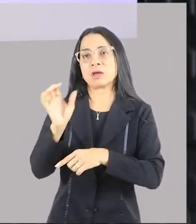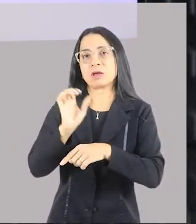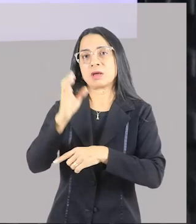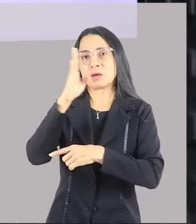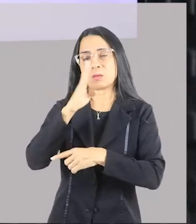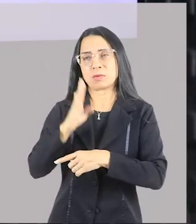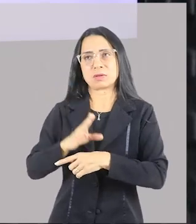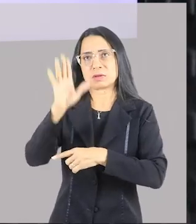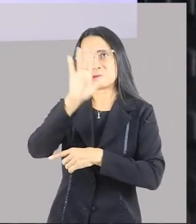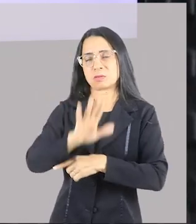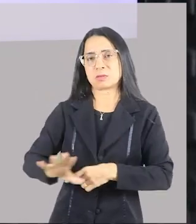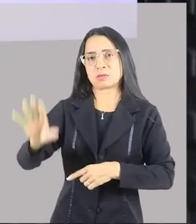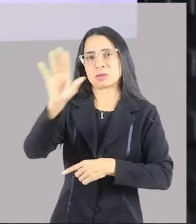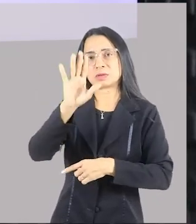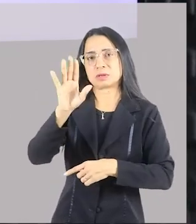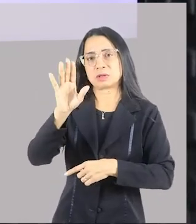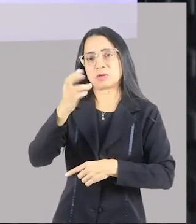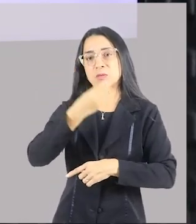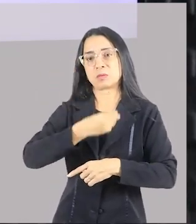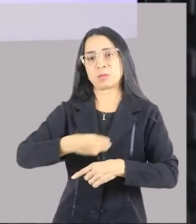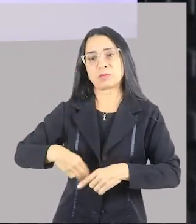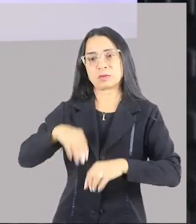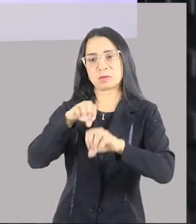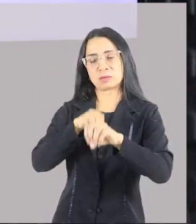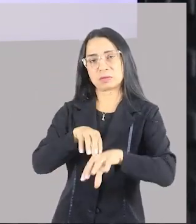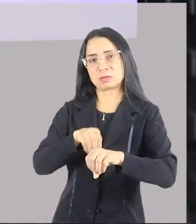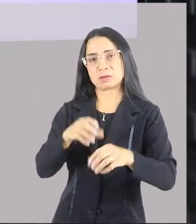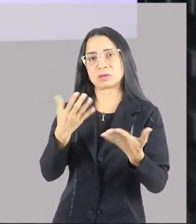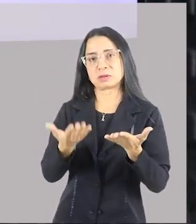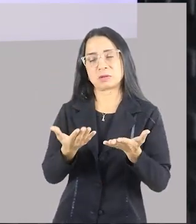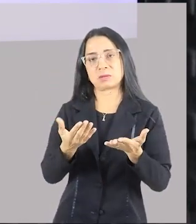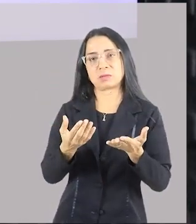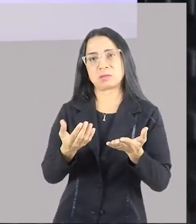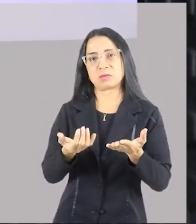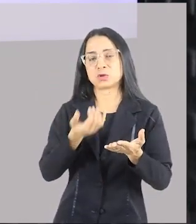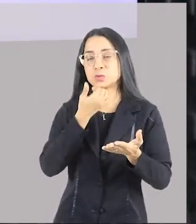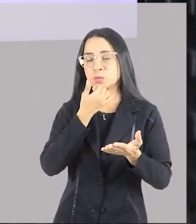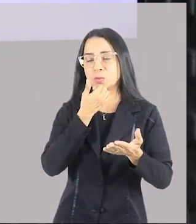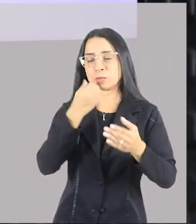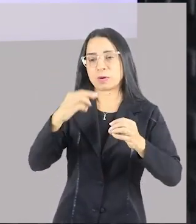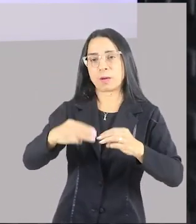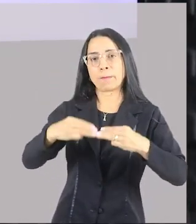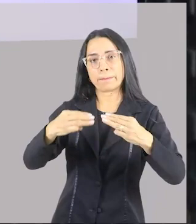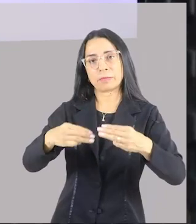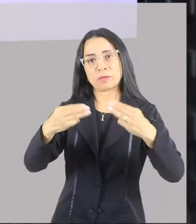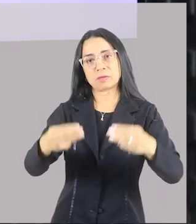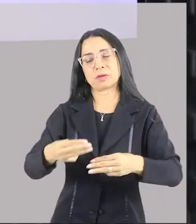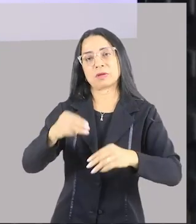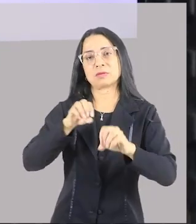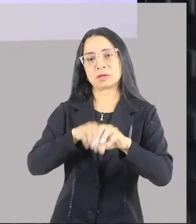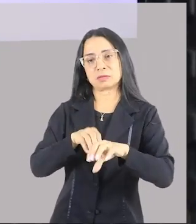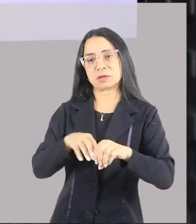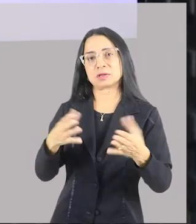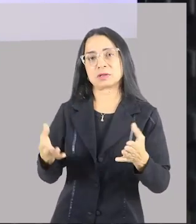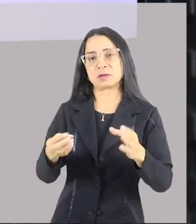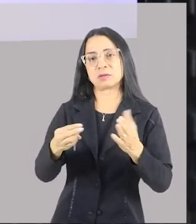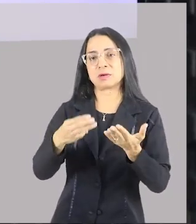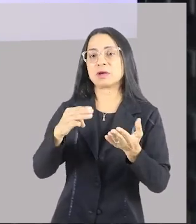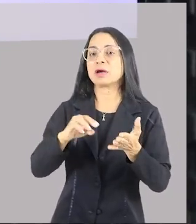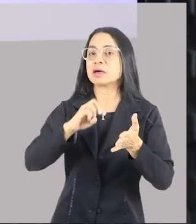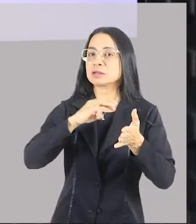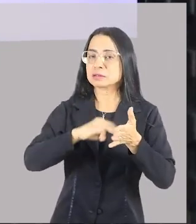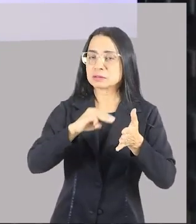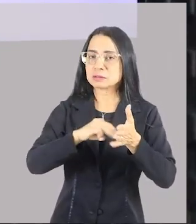o Ministério de Educação, não só a Secretaria de Estado de Educação, que está fornecendo